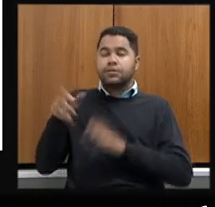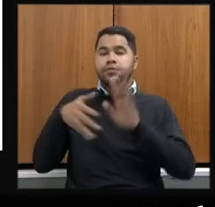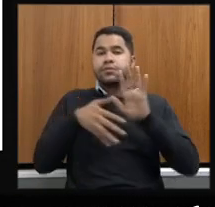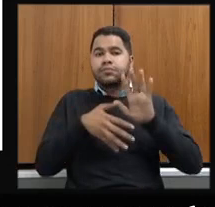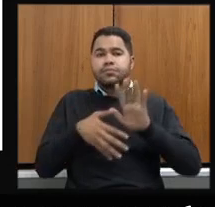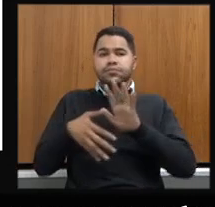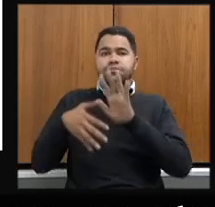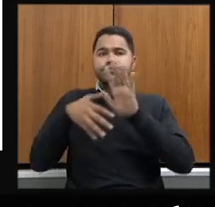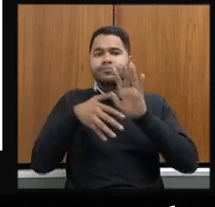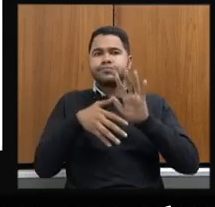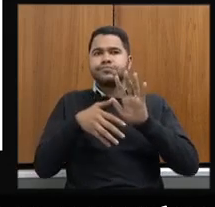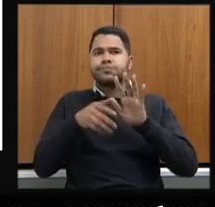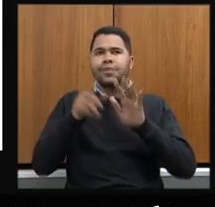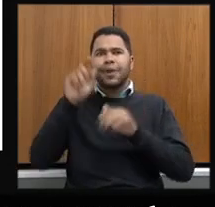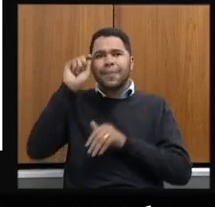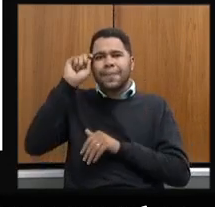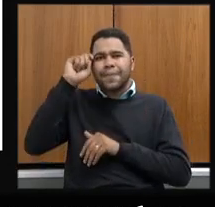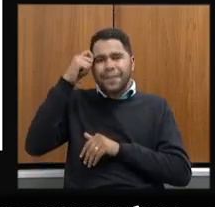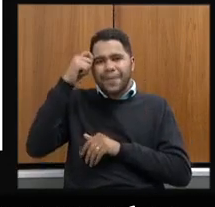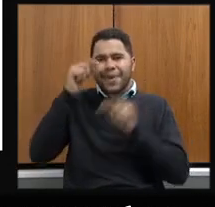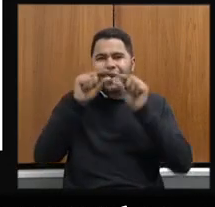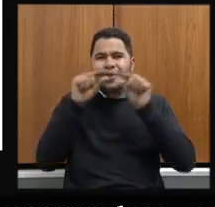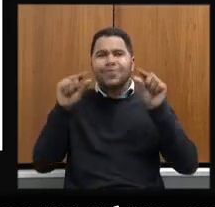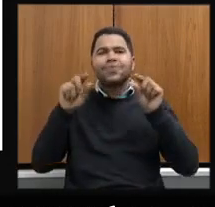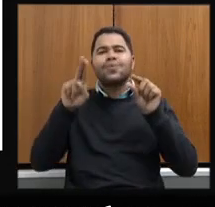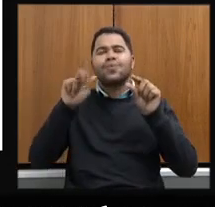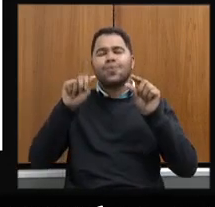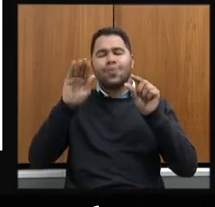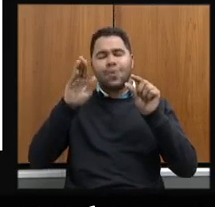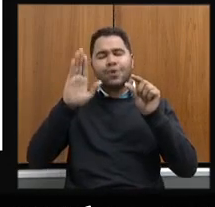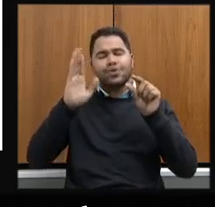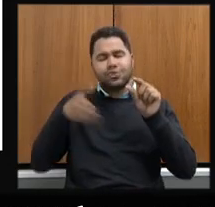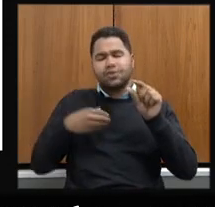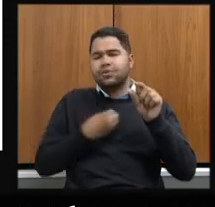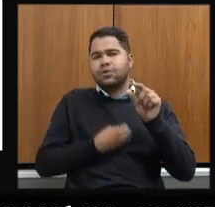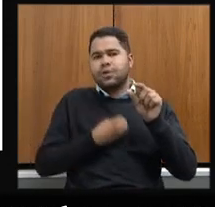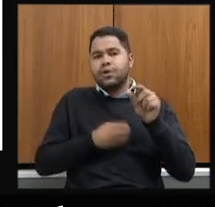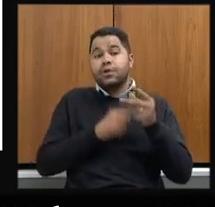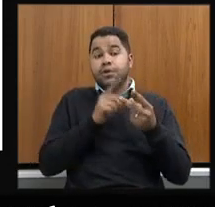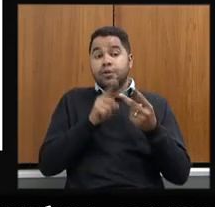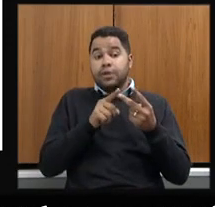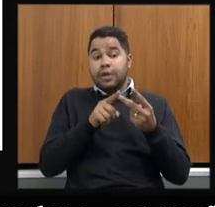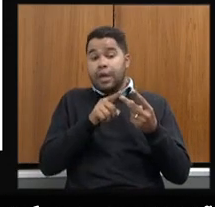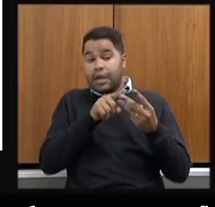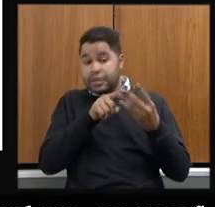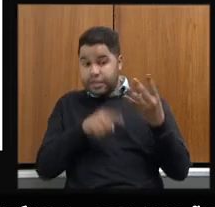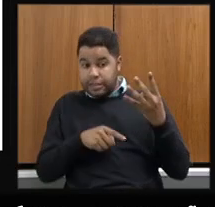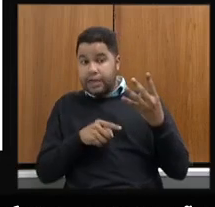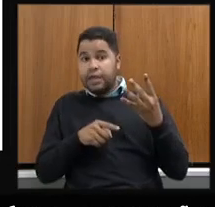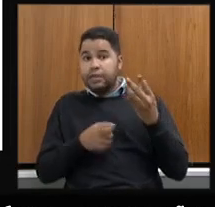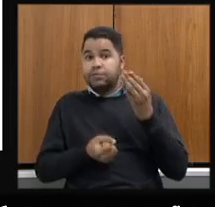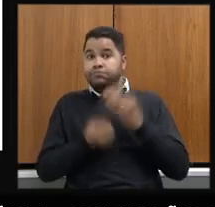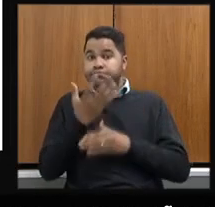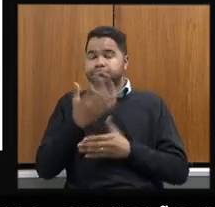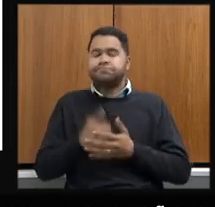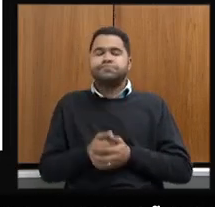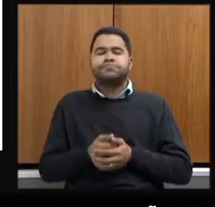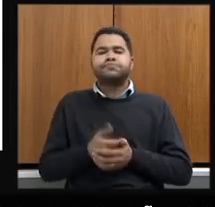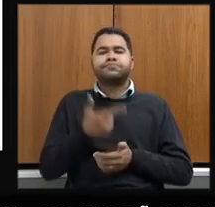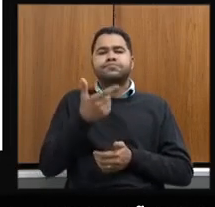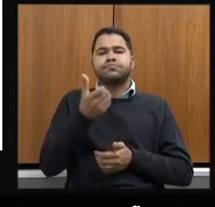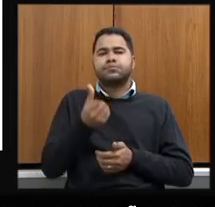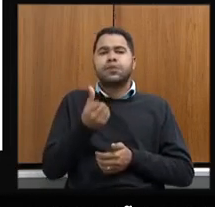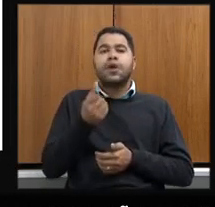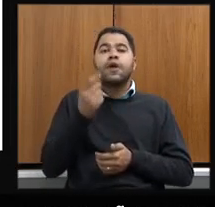municípios com nome e letra preta são usuais já existentes incluindo essas três foram inauguradas os 25 municípios em